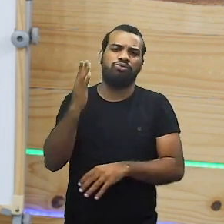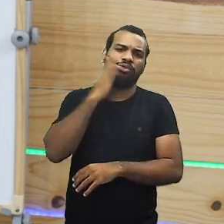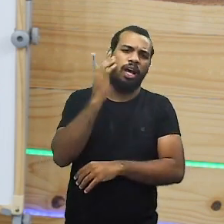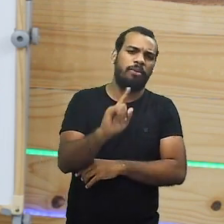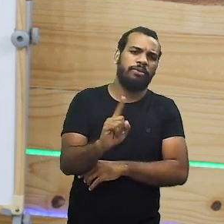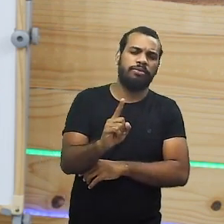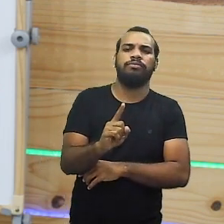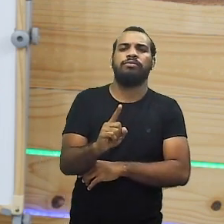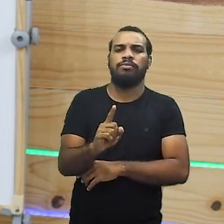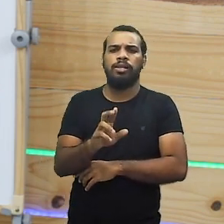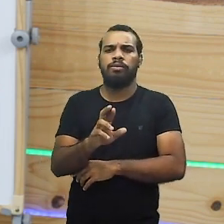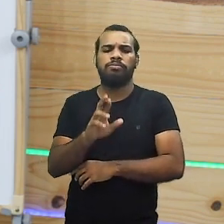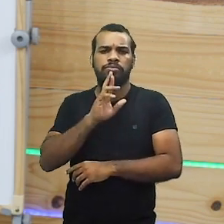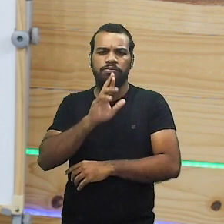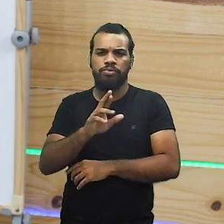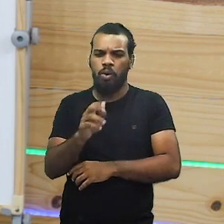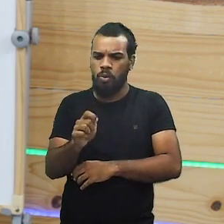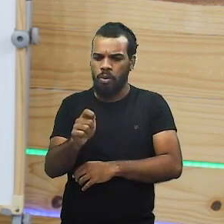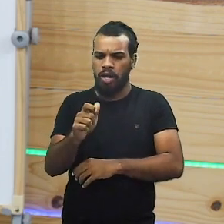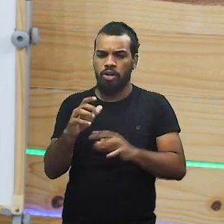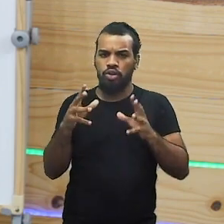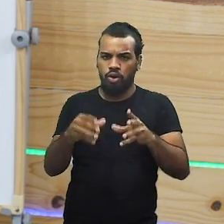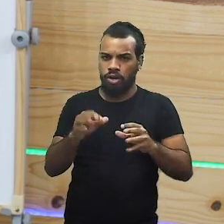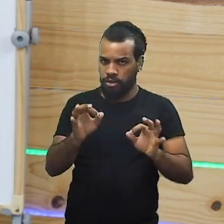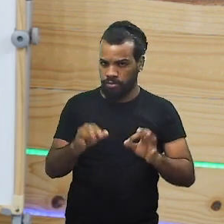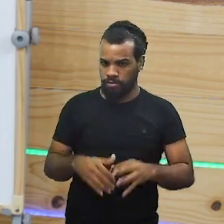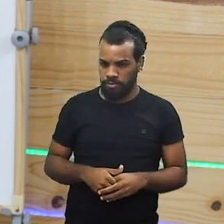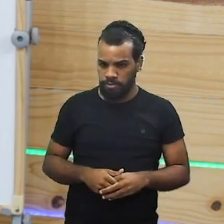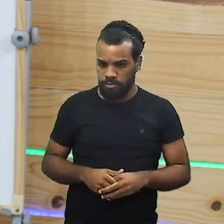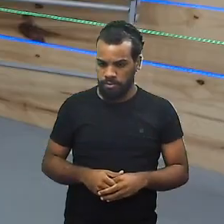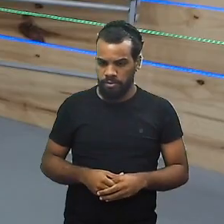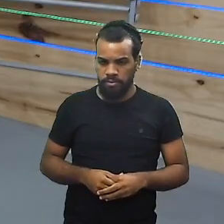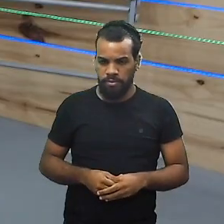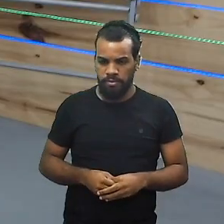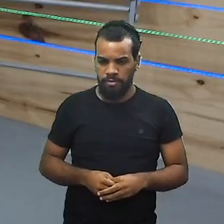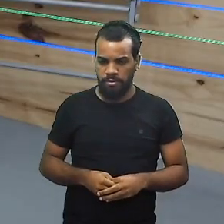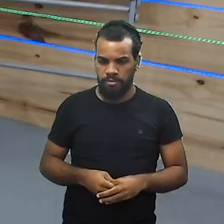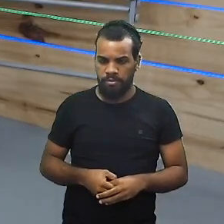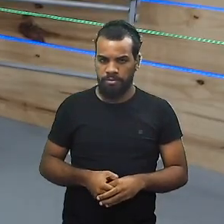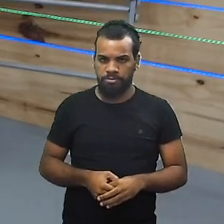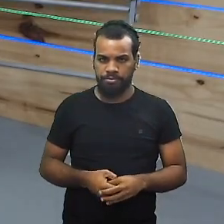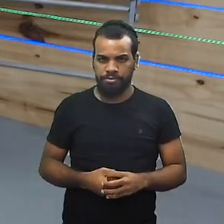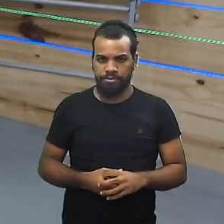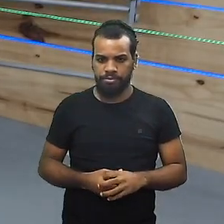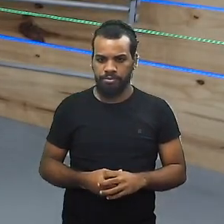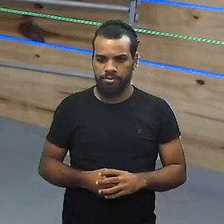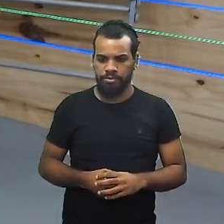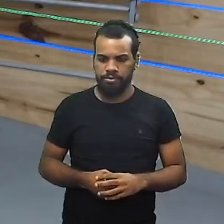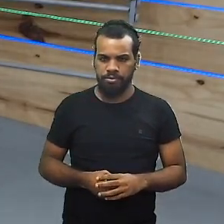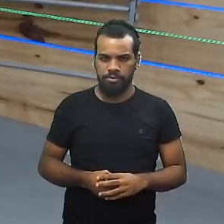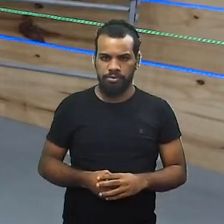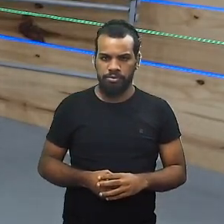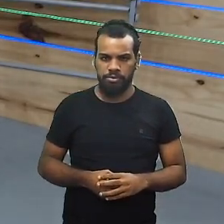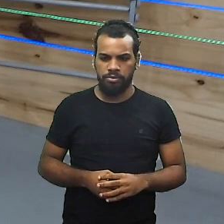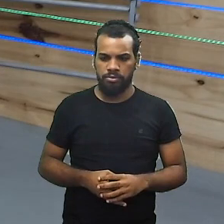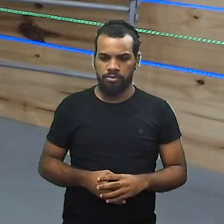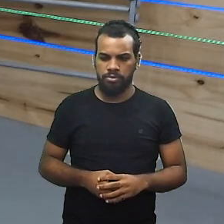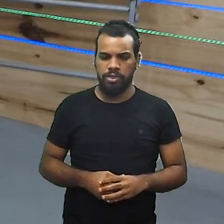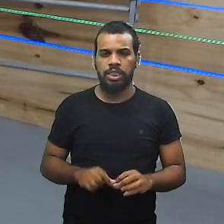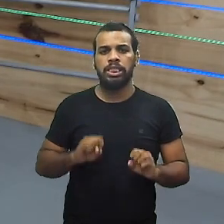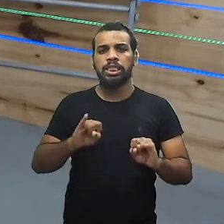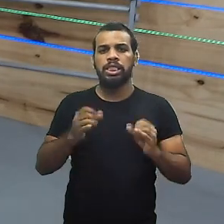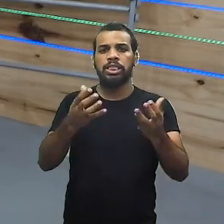vai ter uma boa aproximação de tudo, tá certo? Robertão, tela geral. Observe, se eu quisesse, por